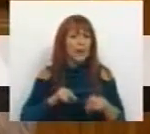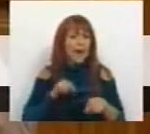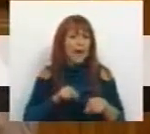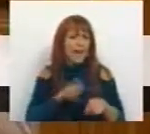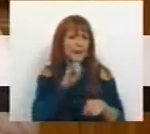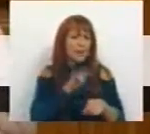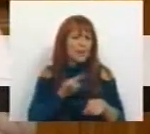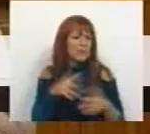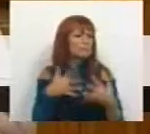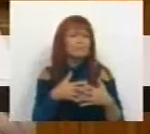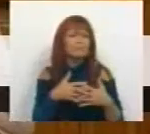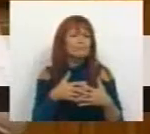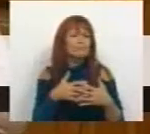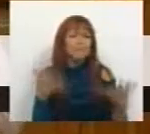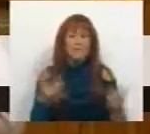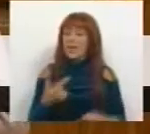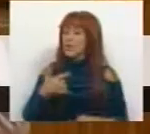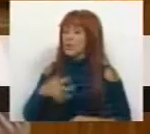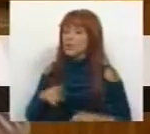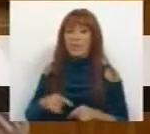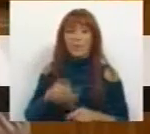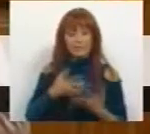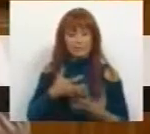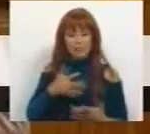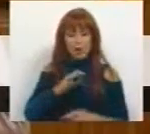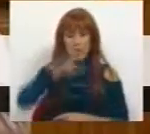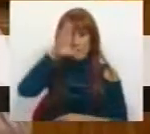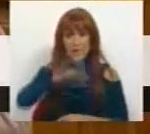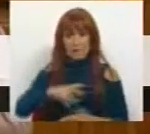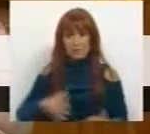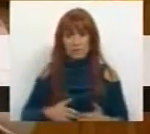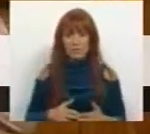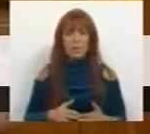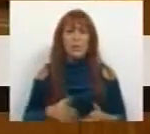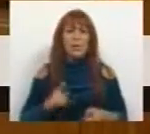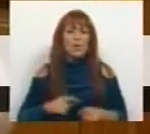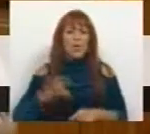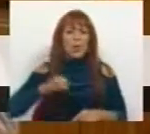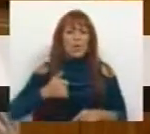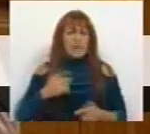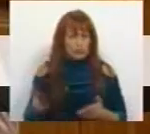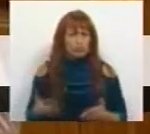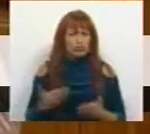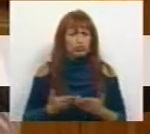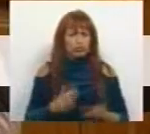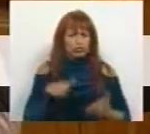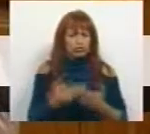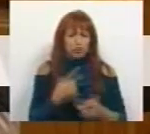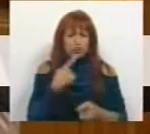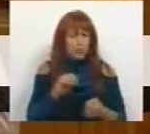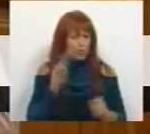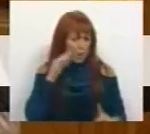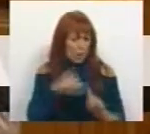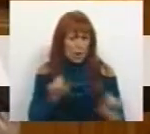relativamente a essa hipotética estrutura. Gostava também de salientar, Sr. Ministro, que os Verdes já apresentaram propostas